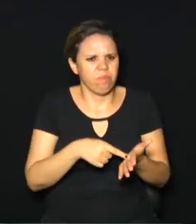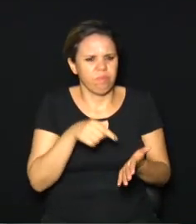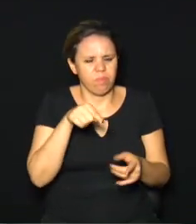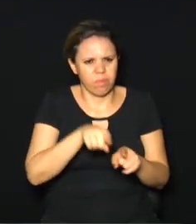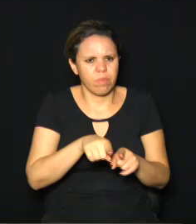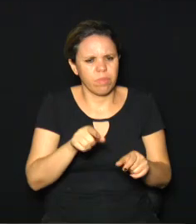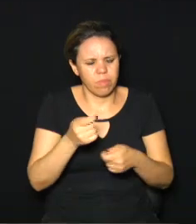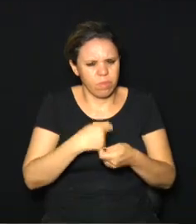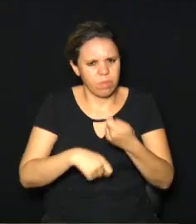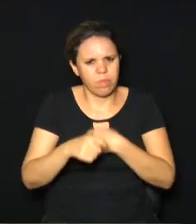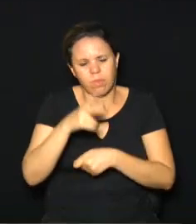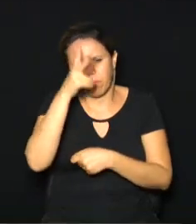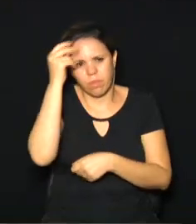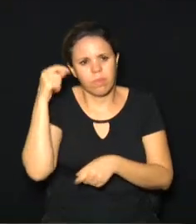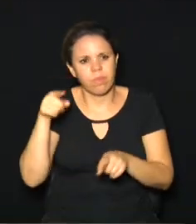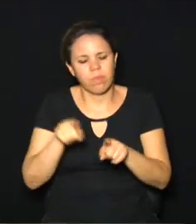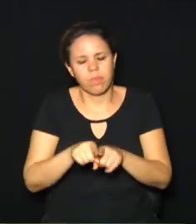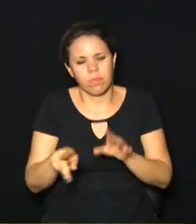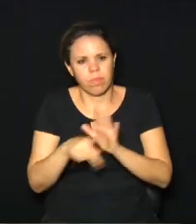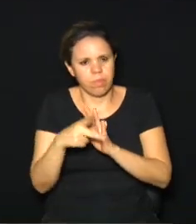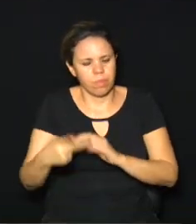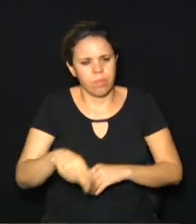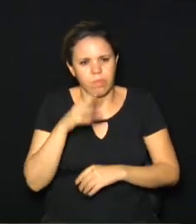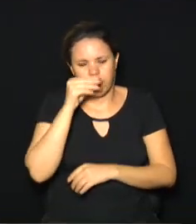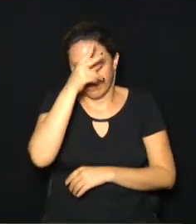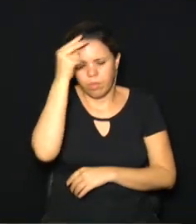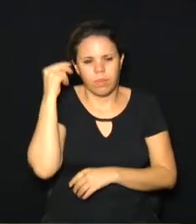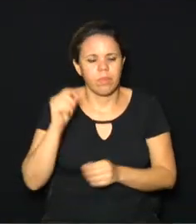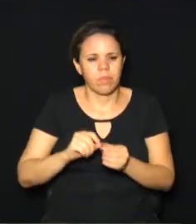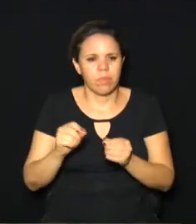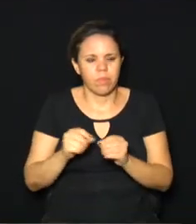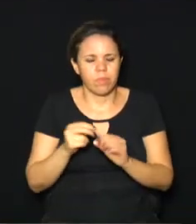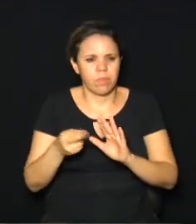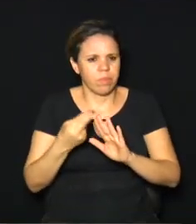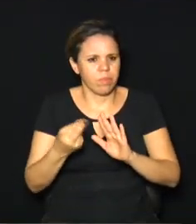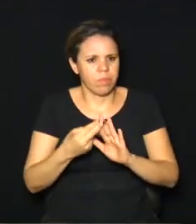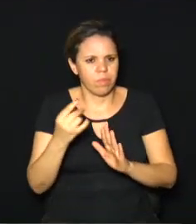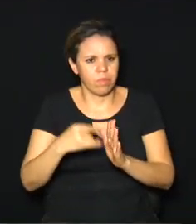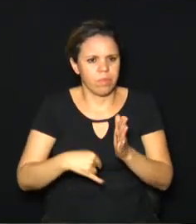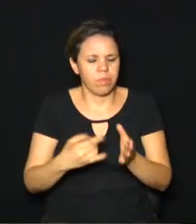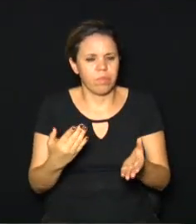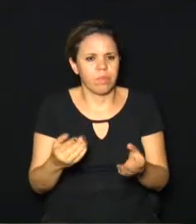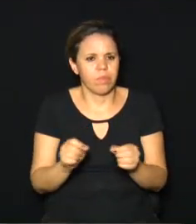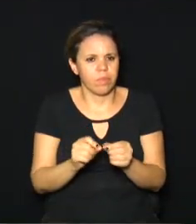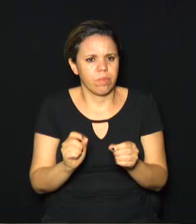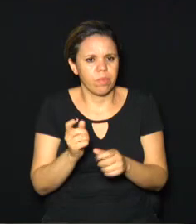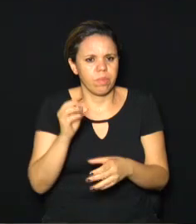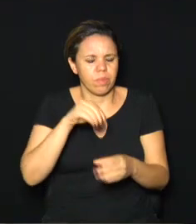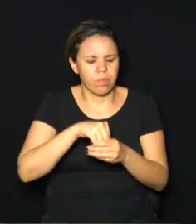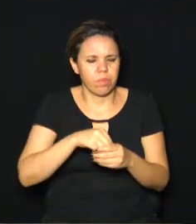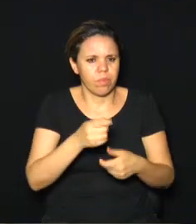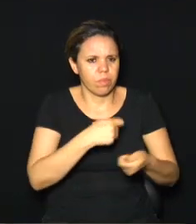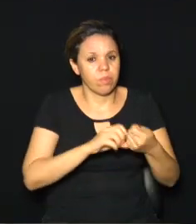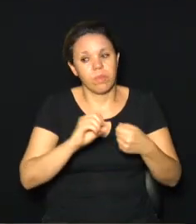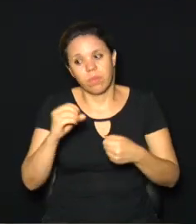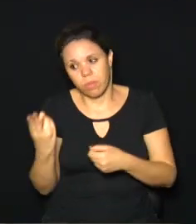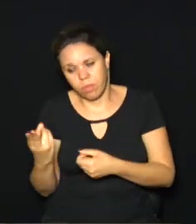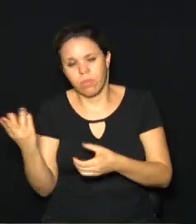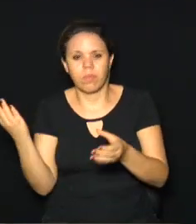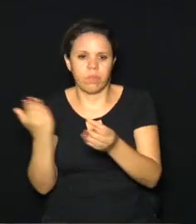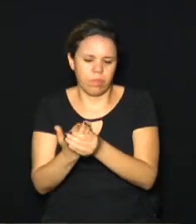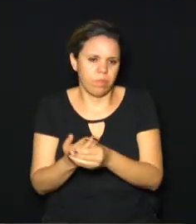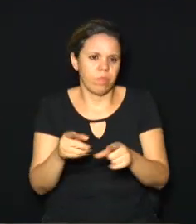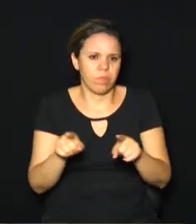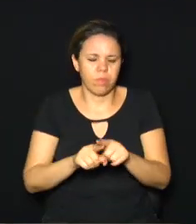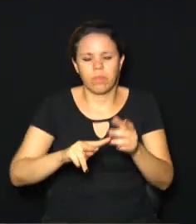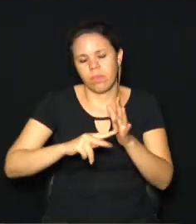Tanto administrativamente, o próprio servidor fazendo um requerimento, se não conseguir administrativamente, entrar com uma ação judicial. Aí o próprio sindicato